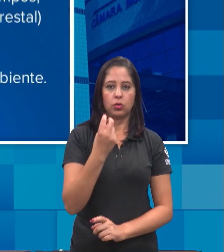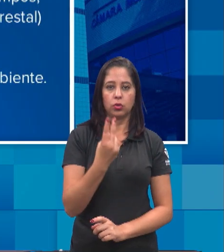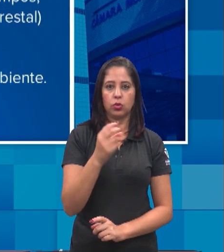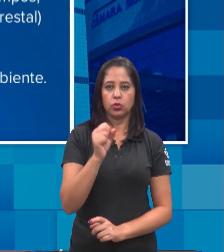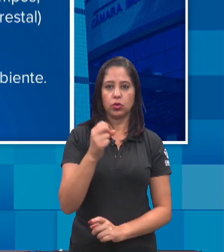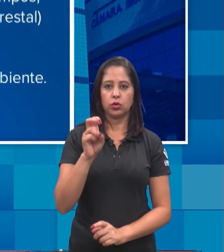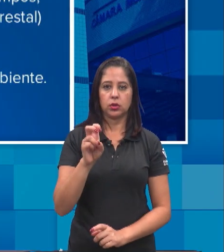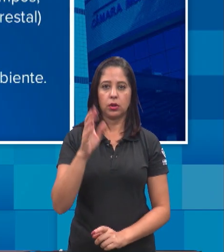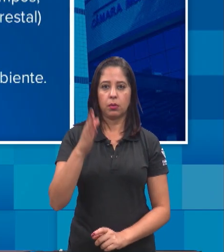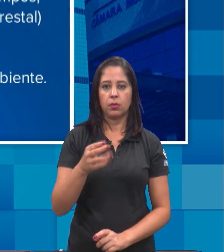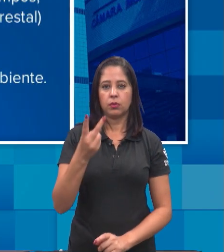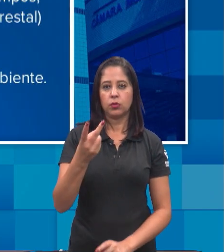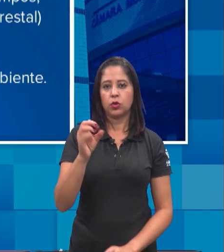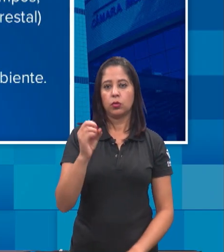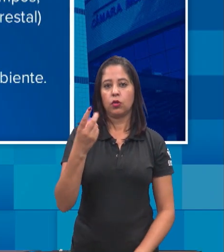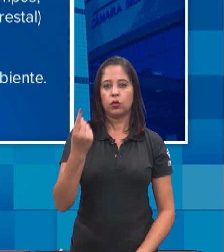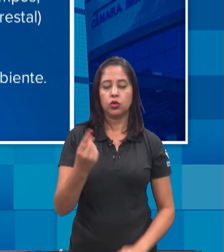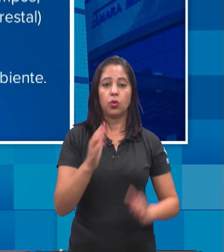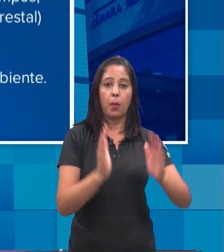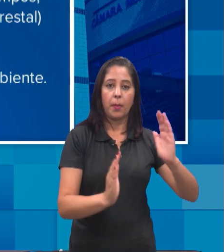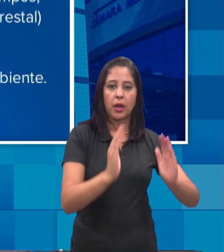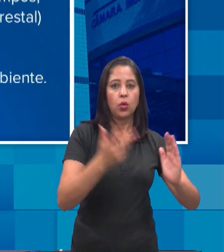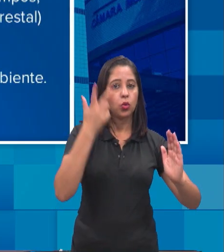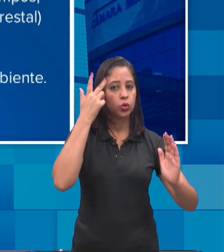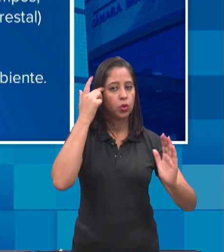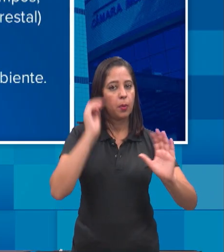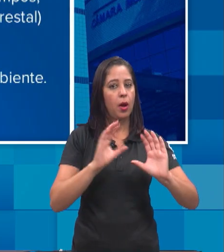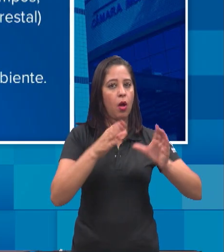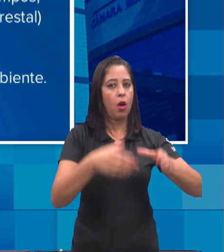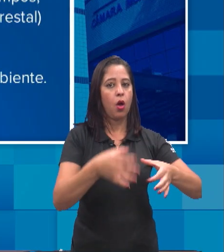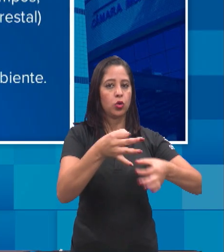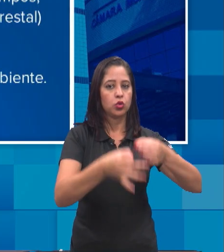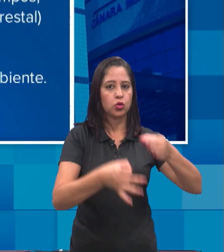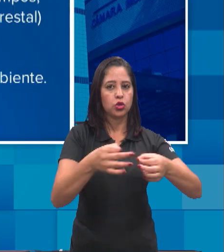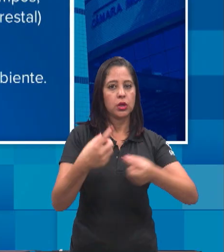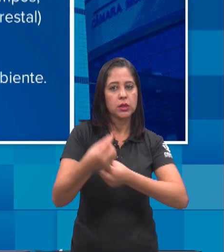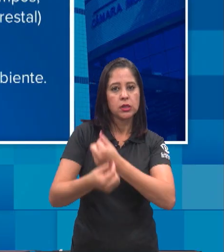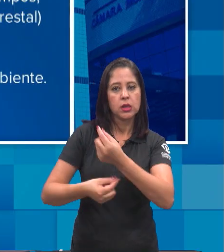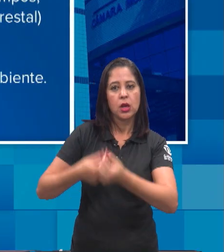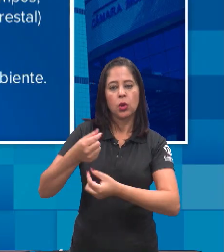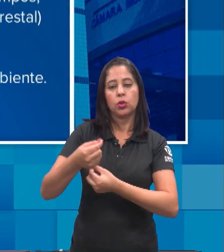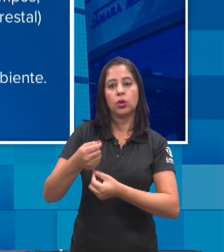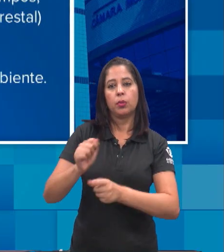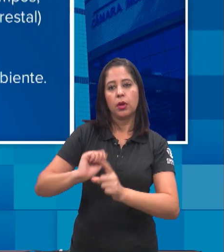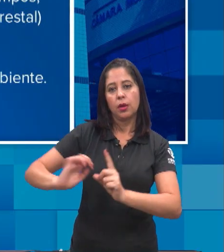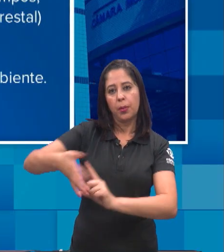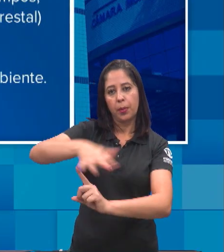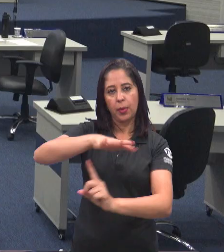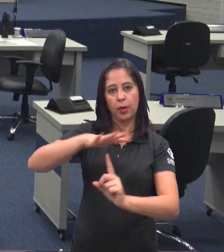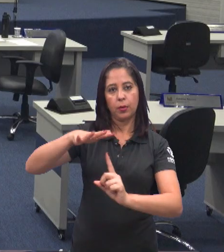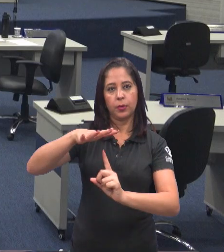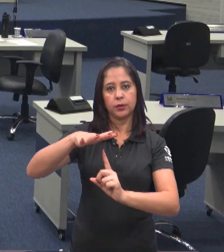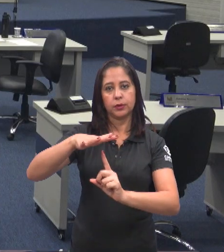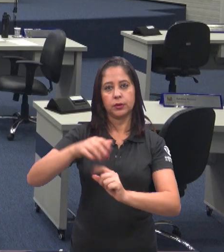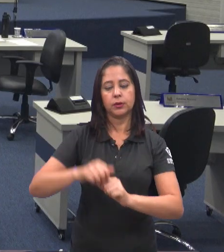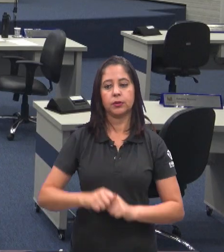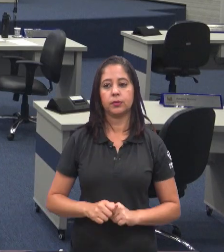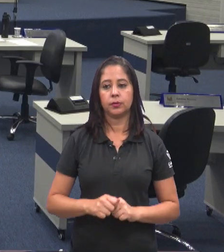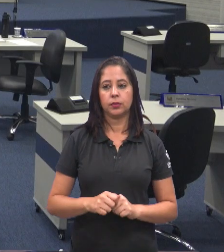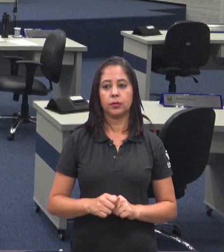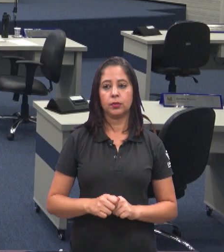14.285/2021. Rito ordinário, comissões Justiça, Economia e Meio Ambiente. São esses os